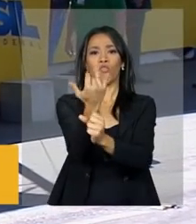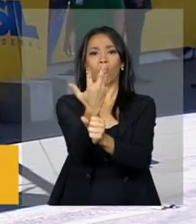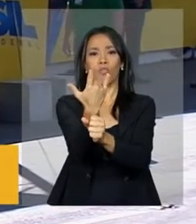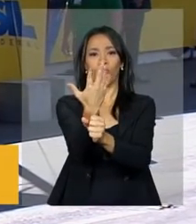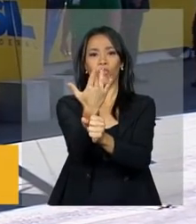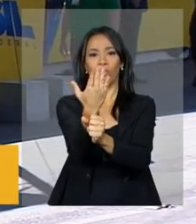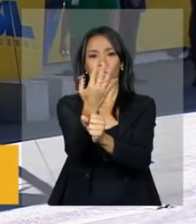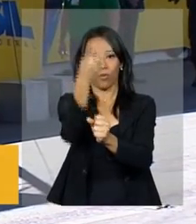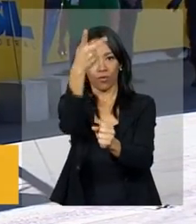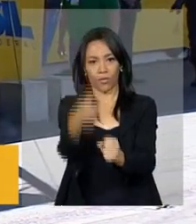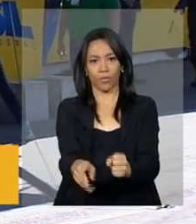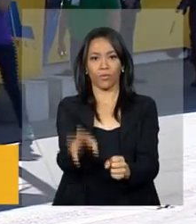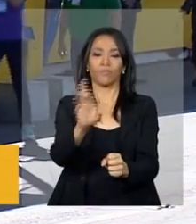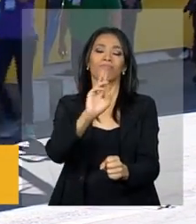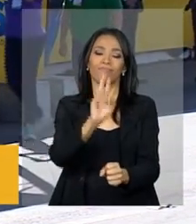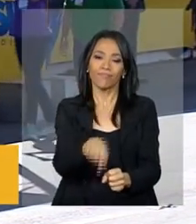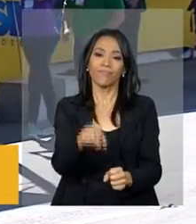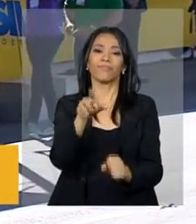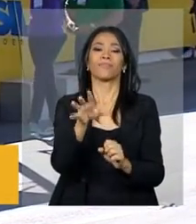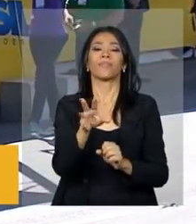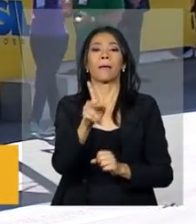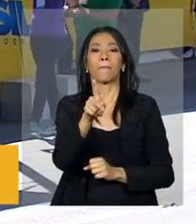Pátria.